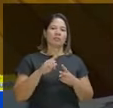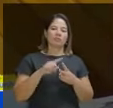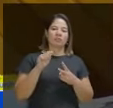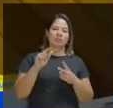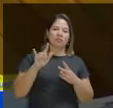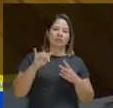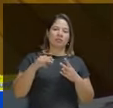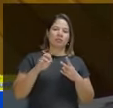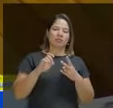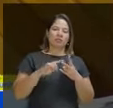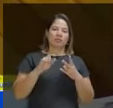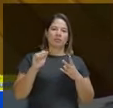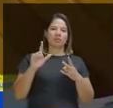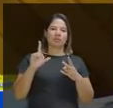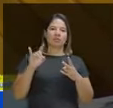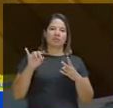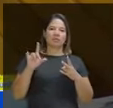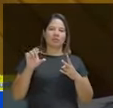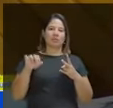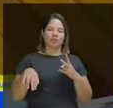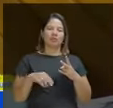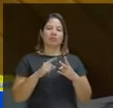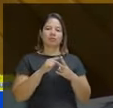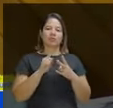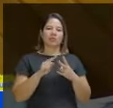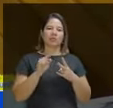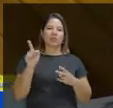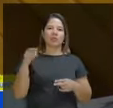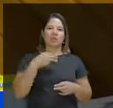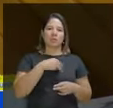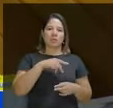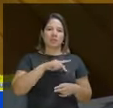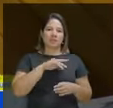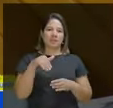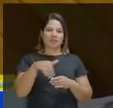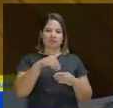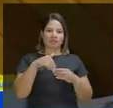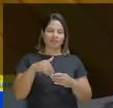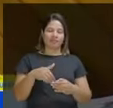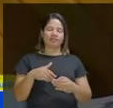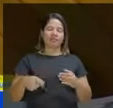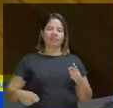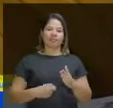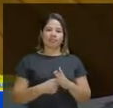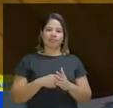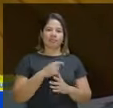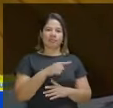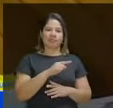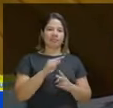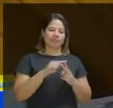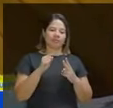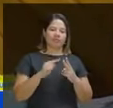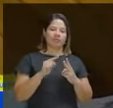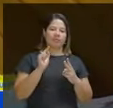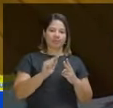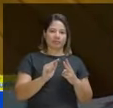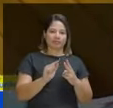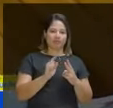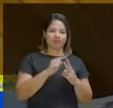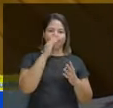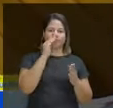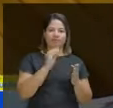Paranhos Varonil Gurgel, denunciadas pelo Ministério Público Eleitoral pela prática em tese das condutas previstas no